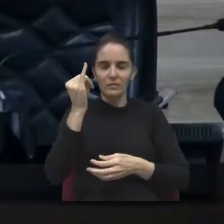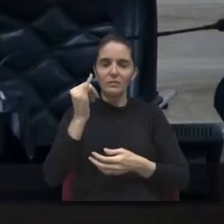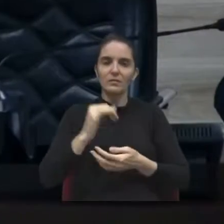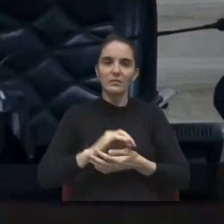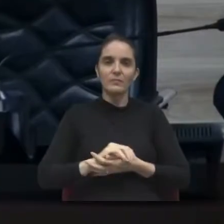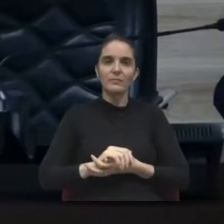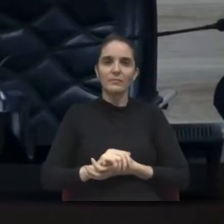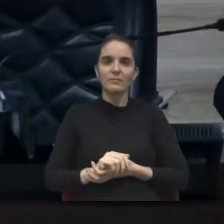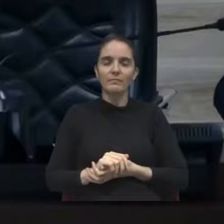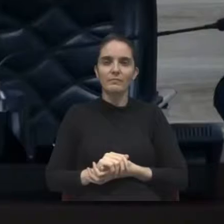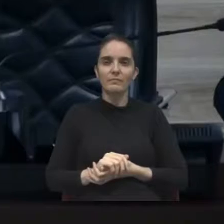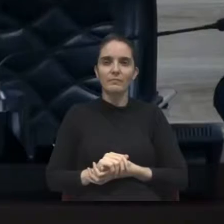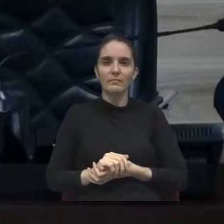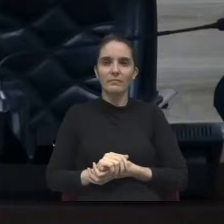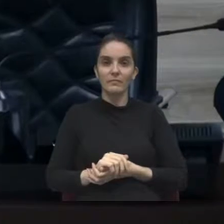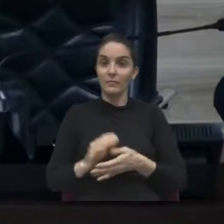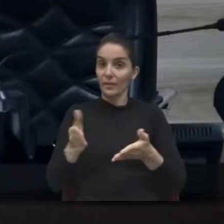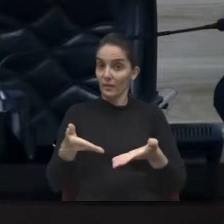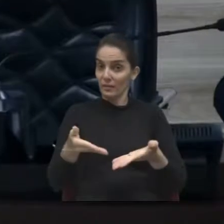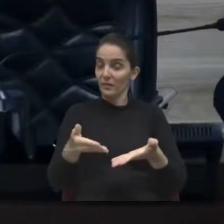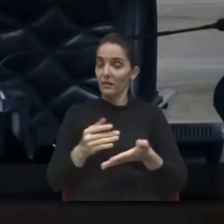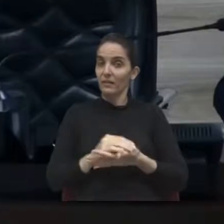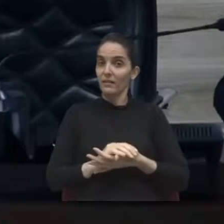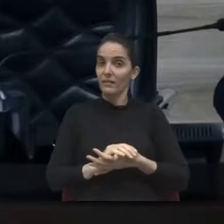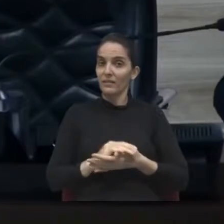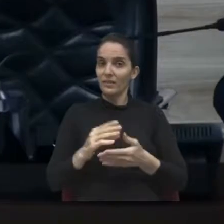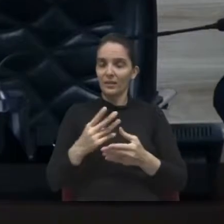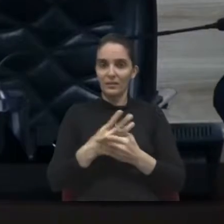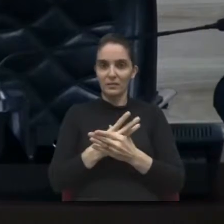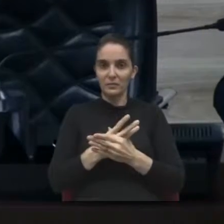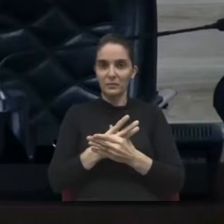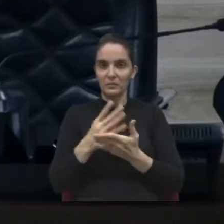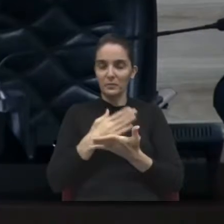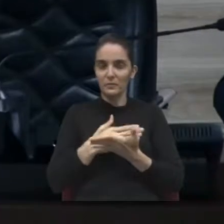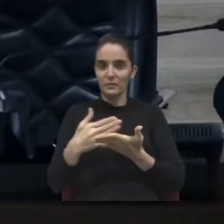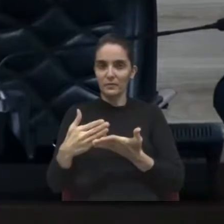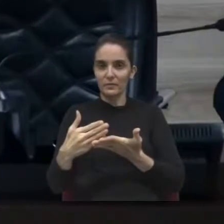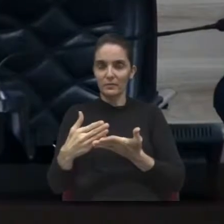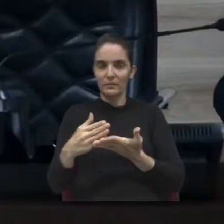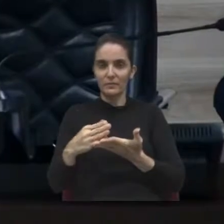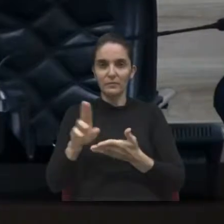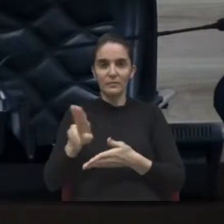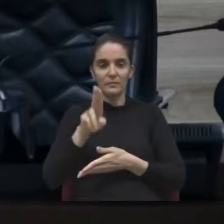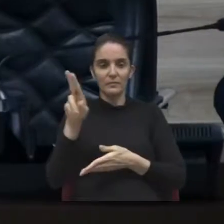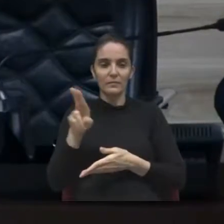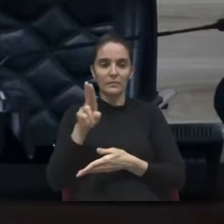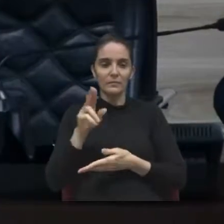essa casa ele começa a realizar na utilidade pública. Eu me lembro que ano